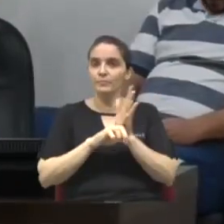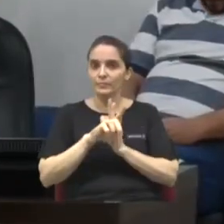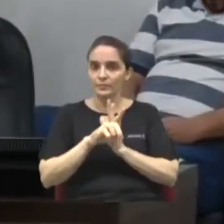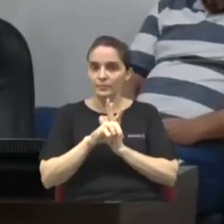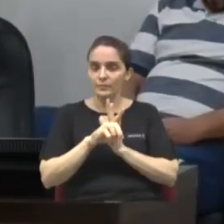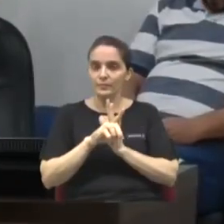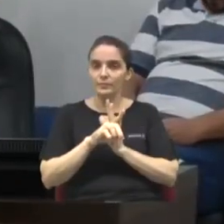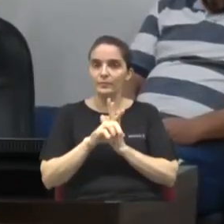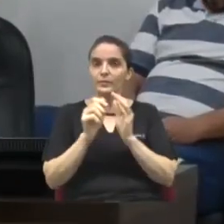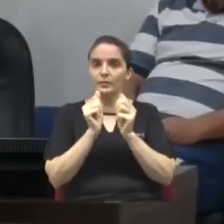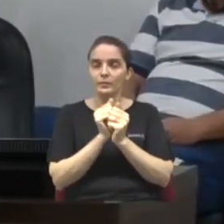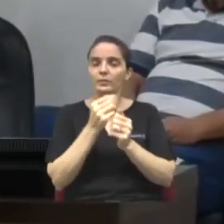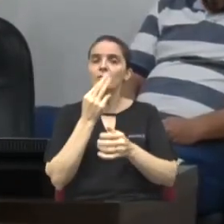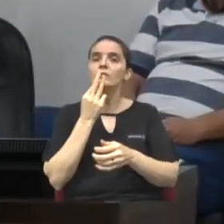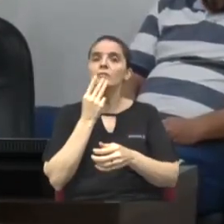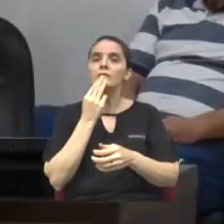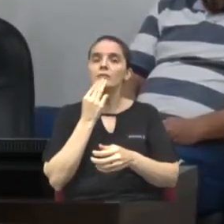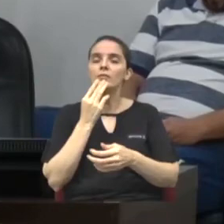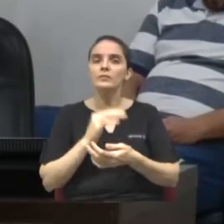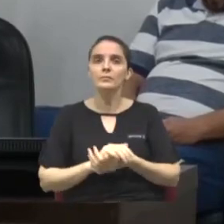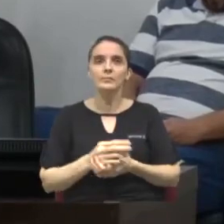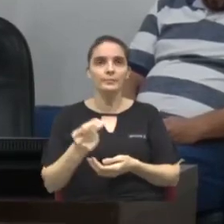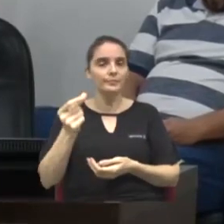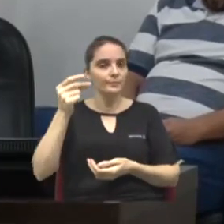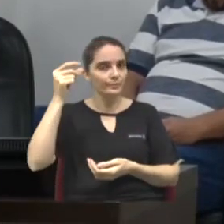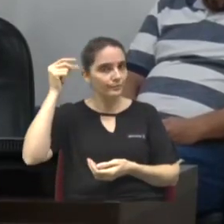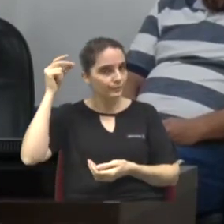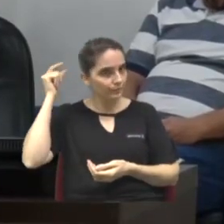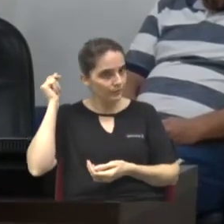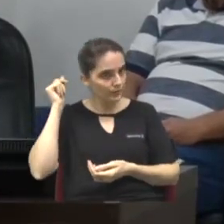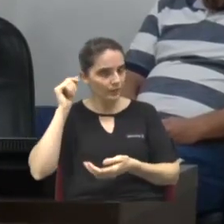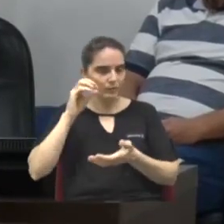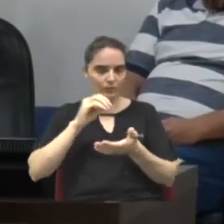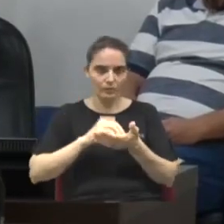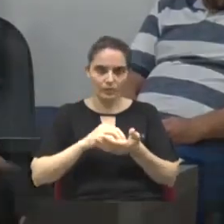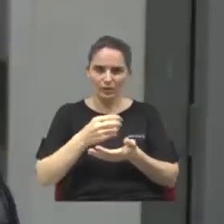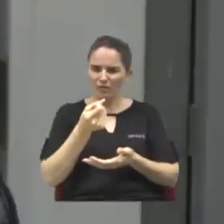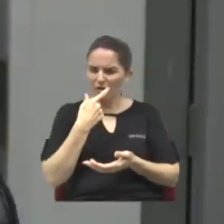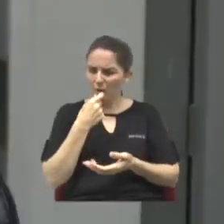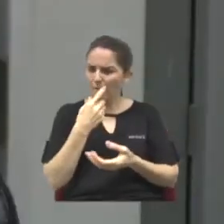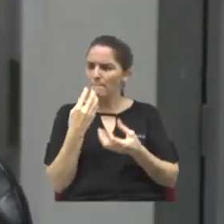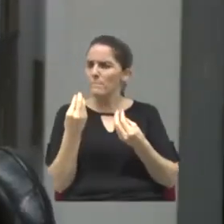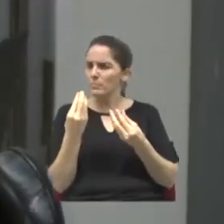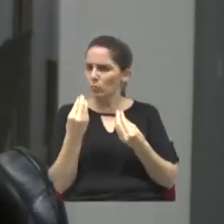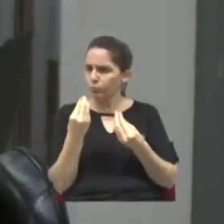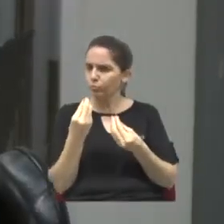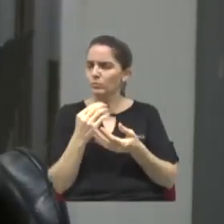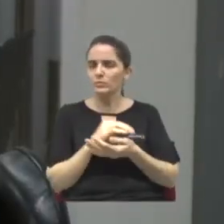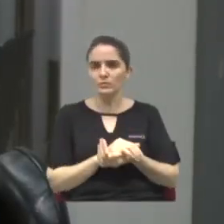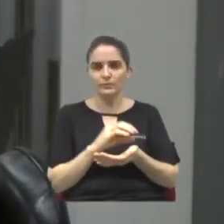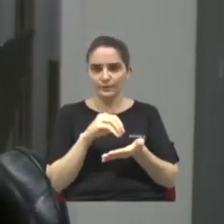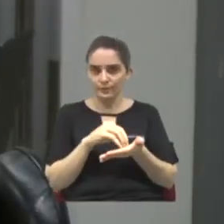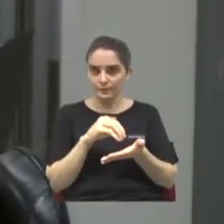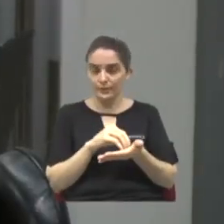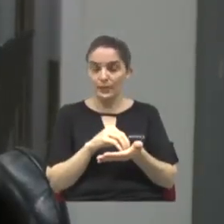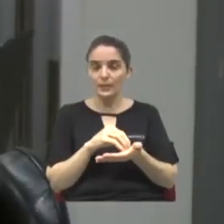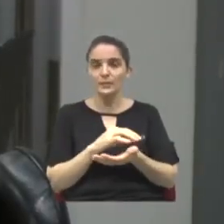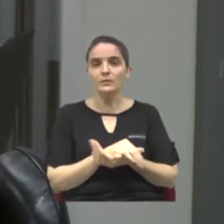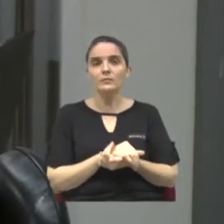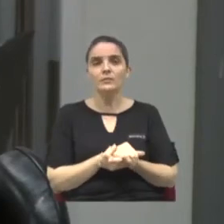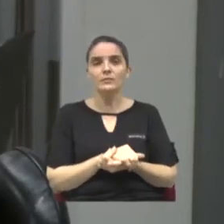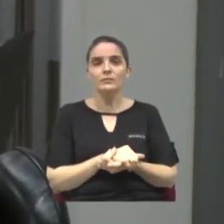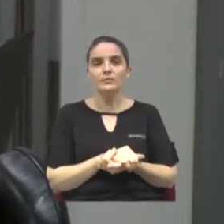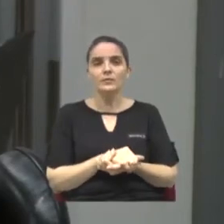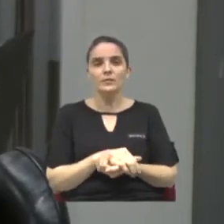junto ao vereador Vaguinho, naquela época que estava, né, faltando assim, bastante medicamentos na rede, e isso